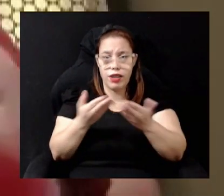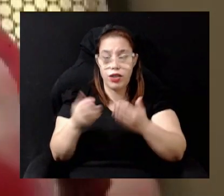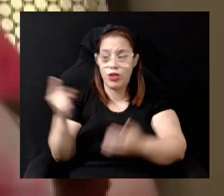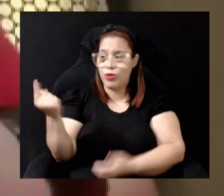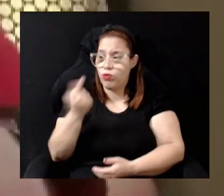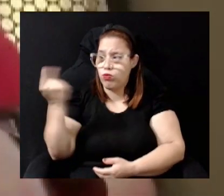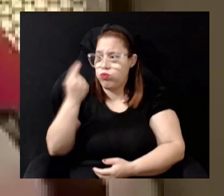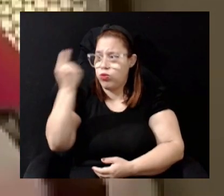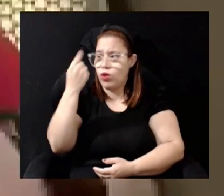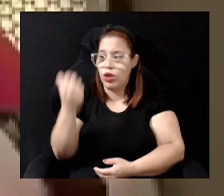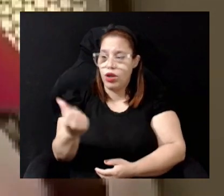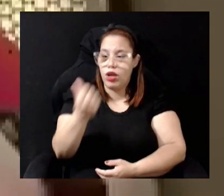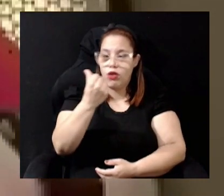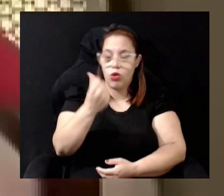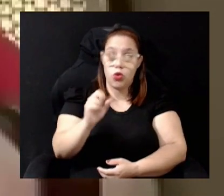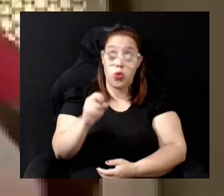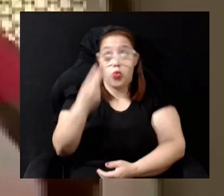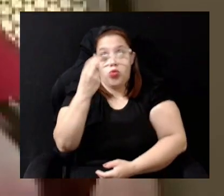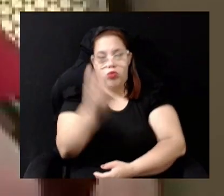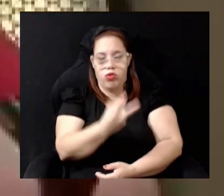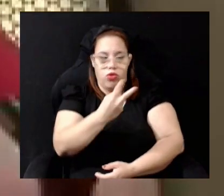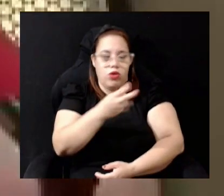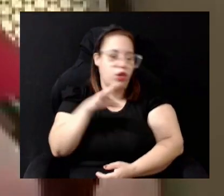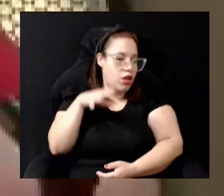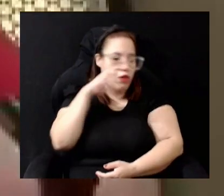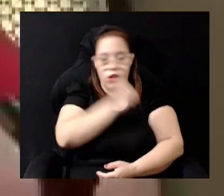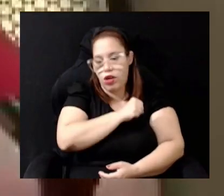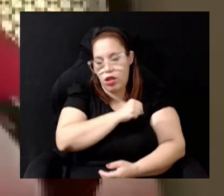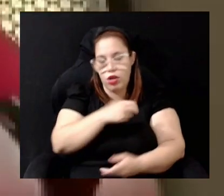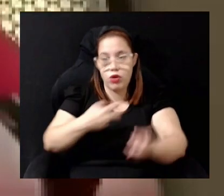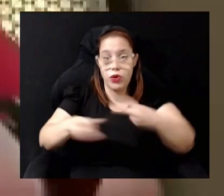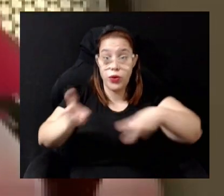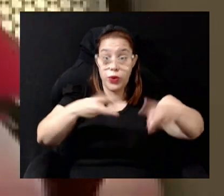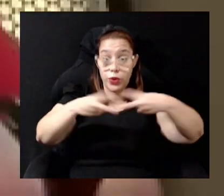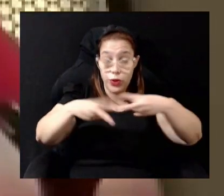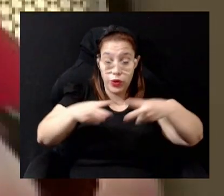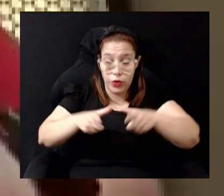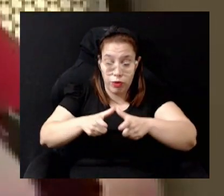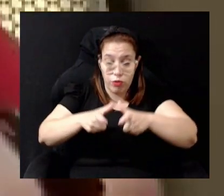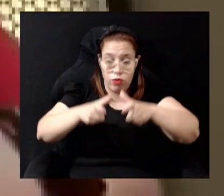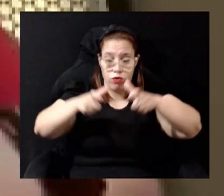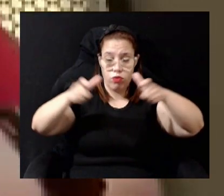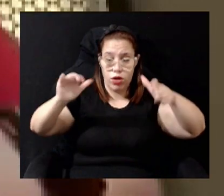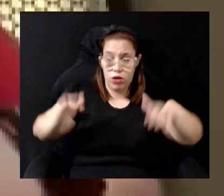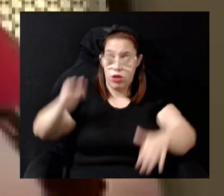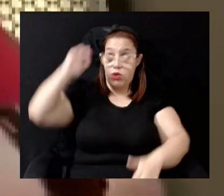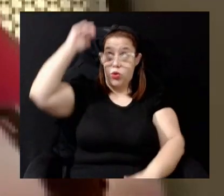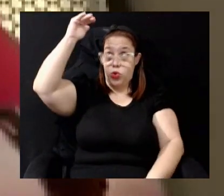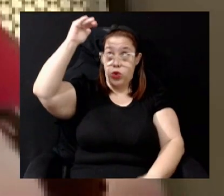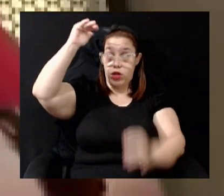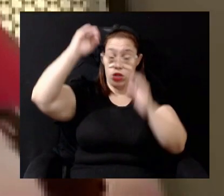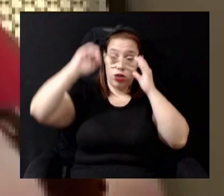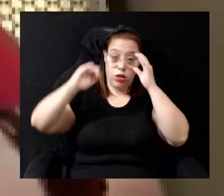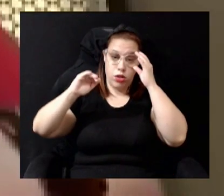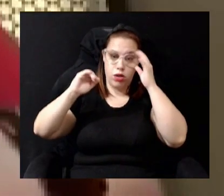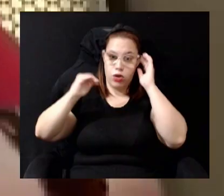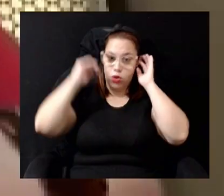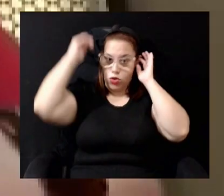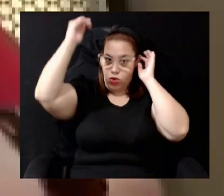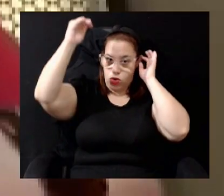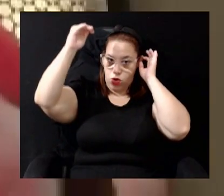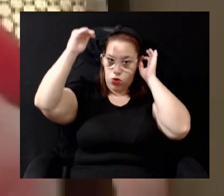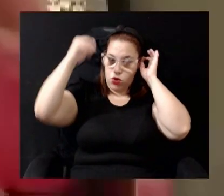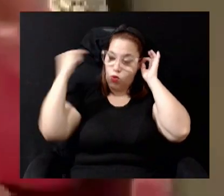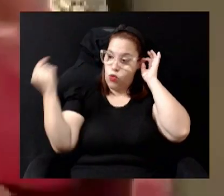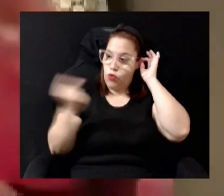nível 2, é a velocidade do vento. Mas quanto maiores as altitudes, né? Ou seja, quanto mais alto tiver o furacão, lá